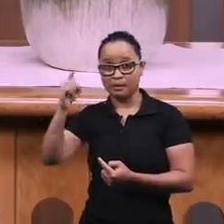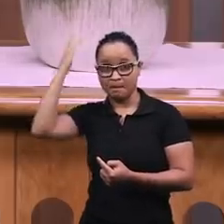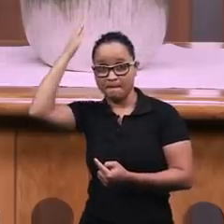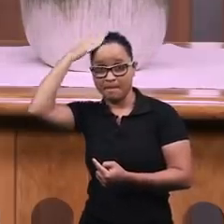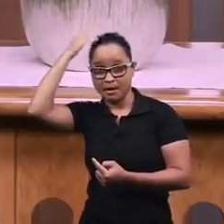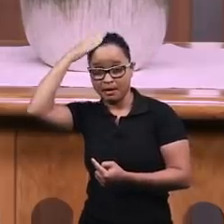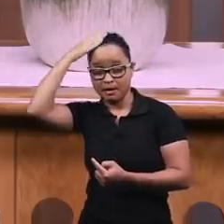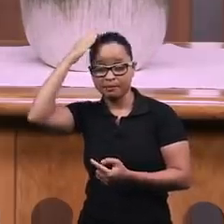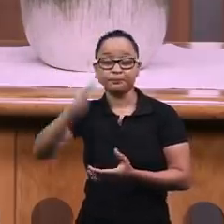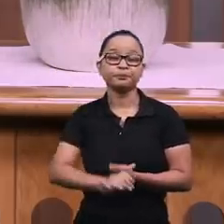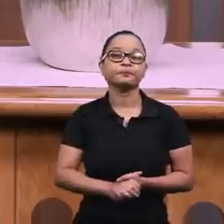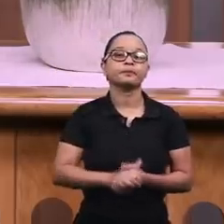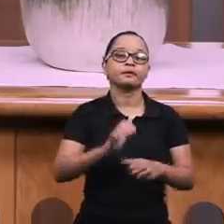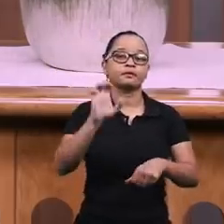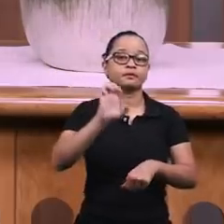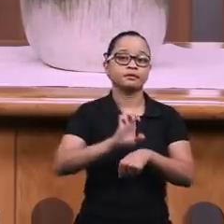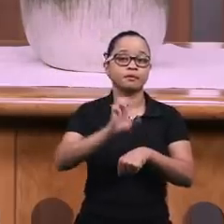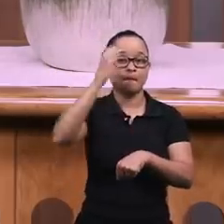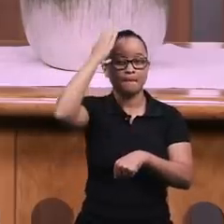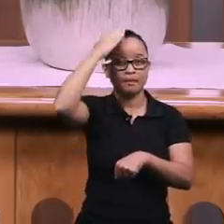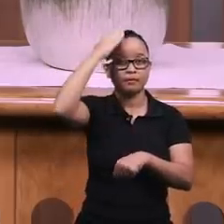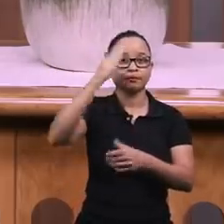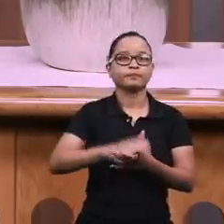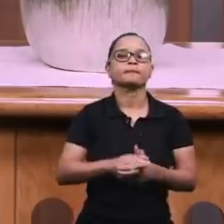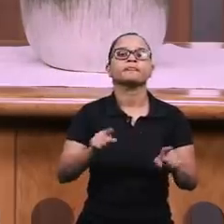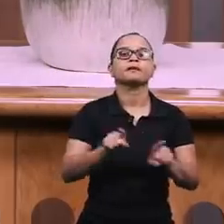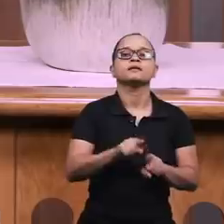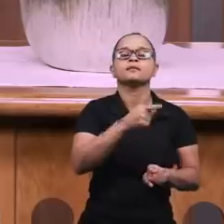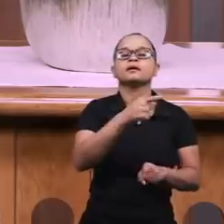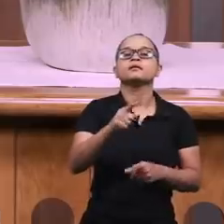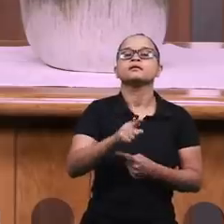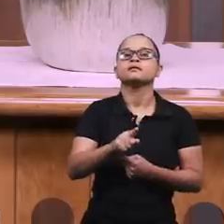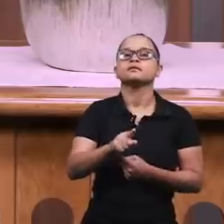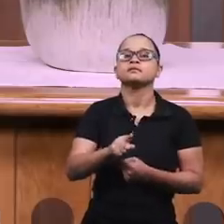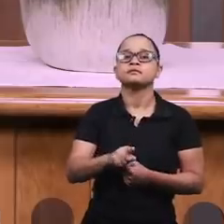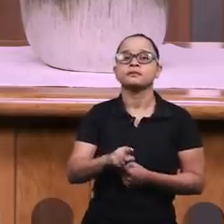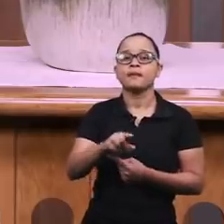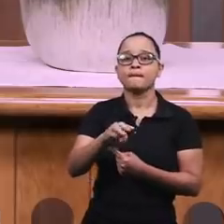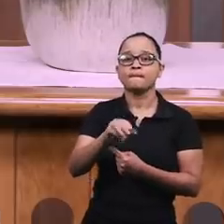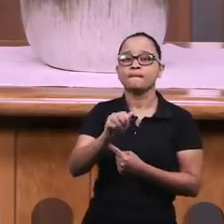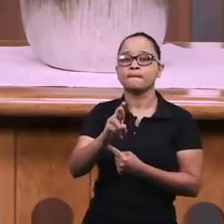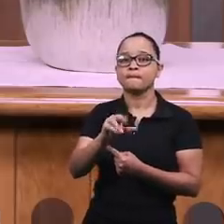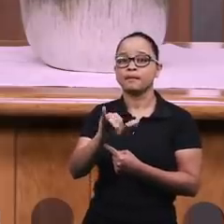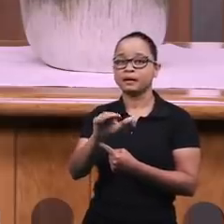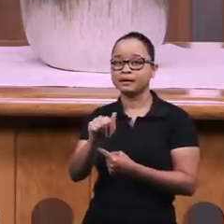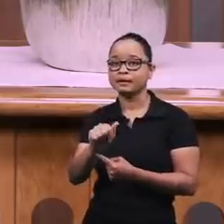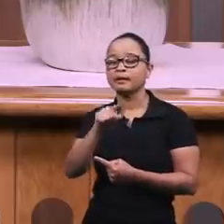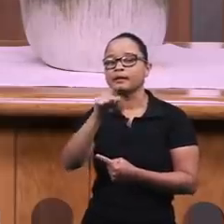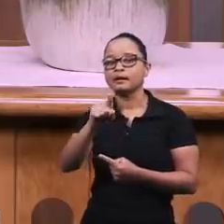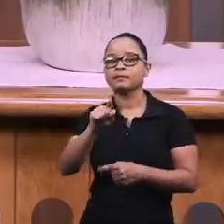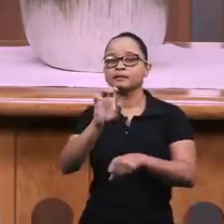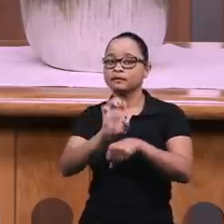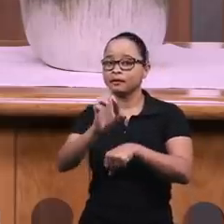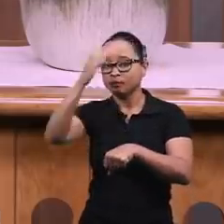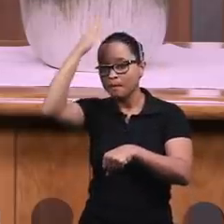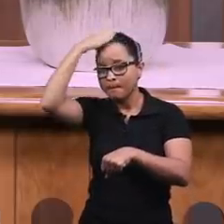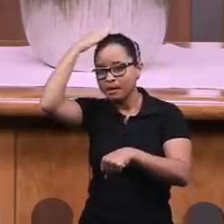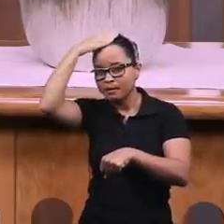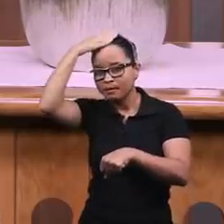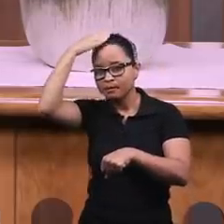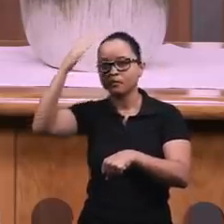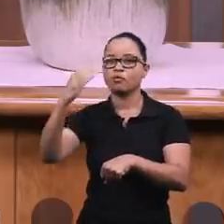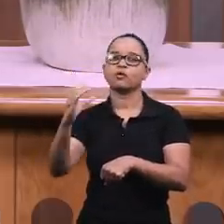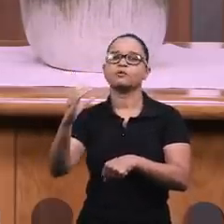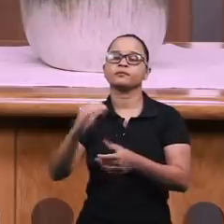Paraná e também a nossa irmã Maísa guber de Curitiba ambas do Estado do Paraná e na sequência